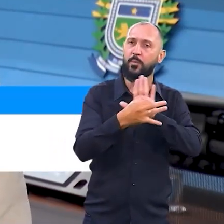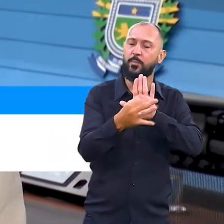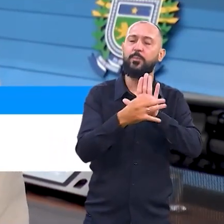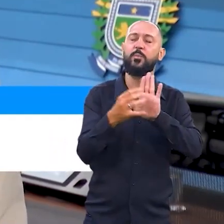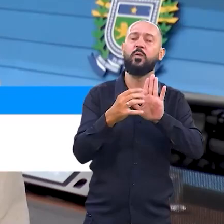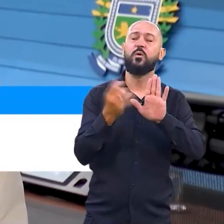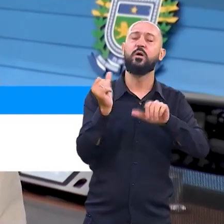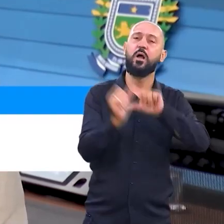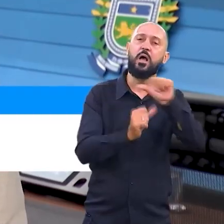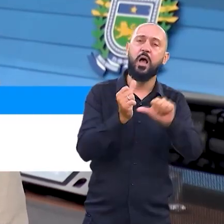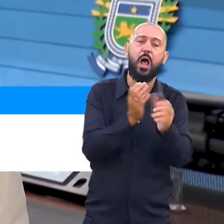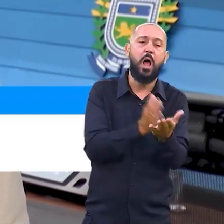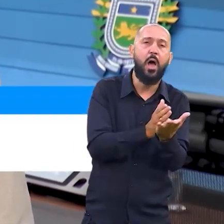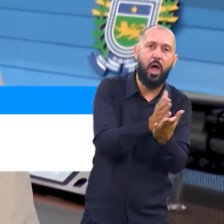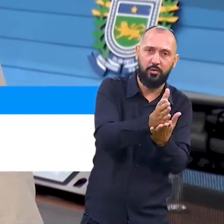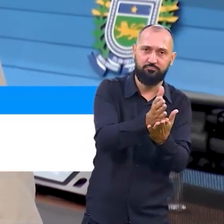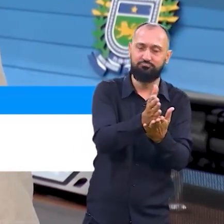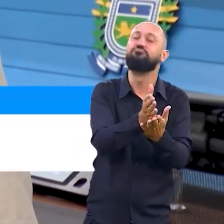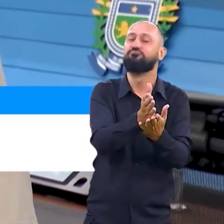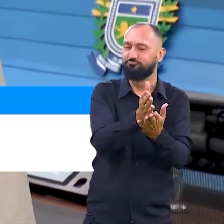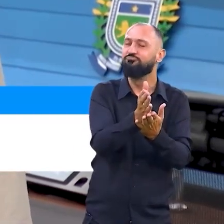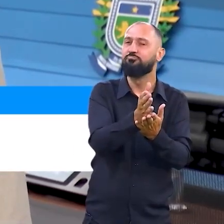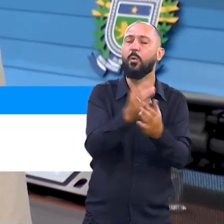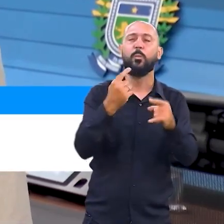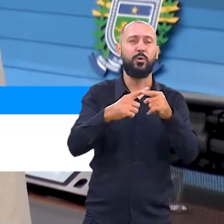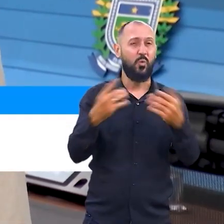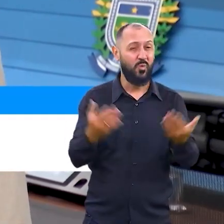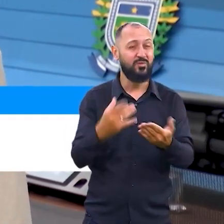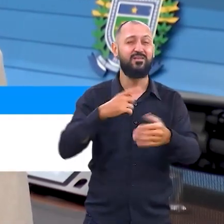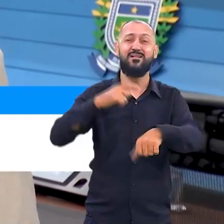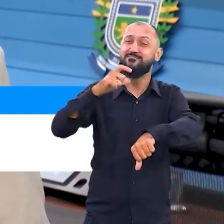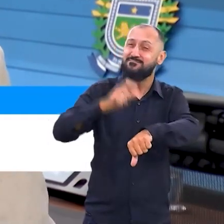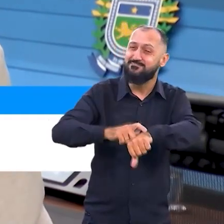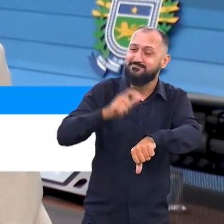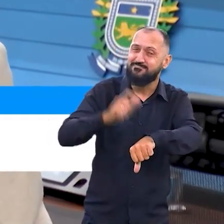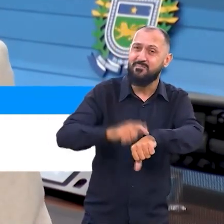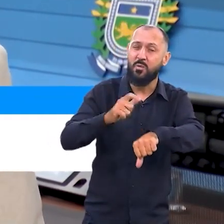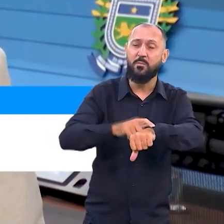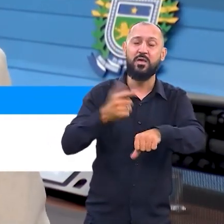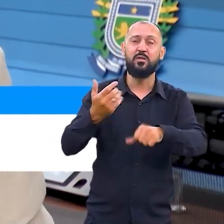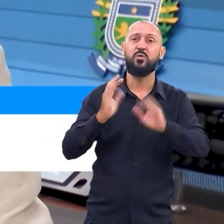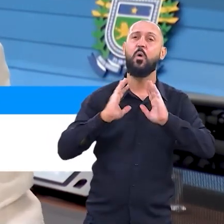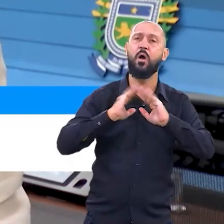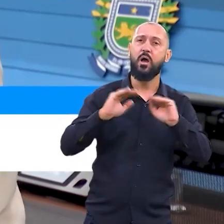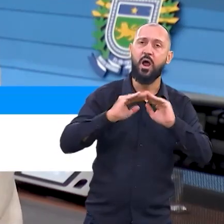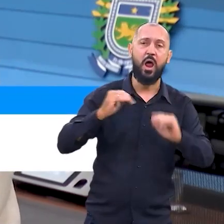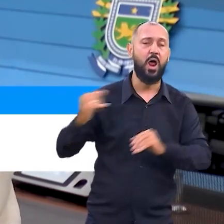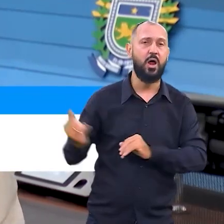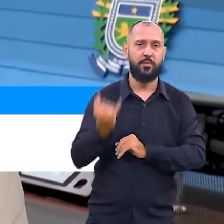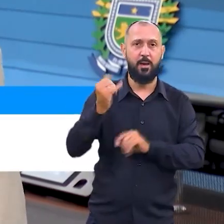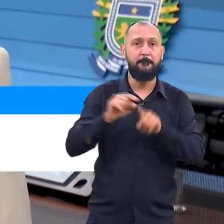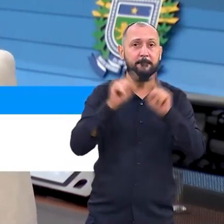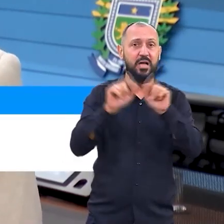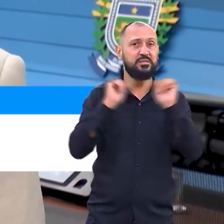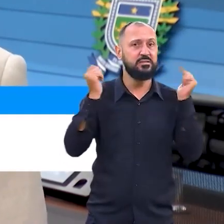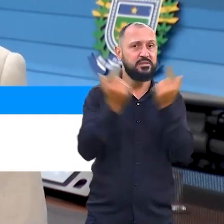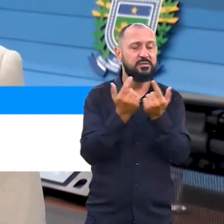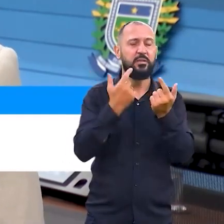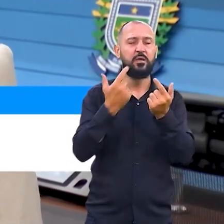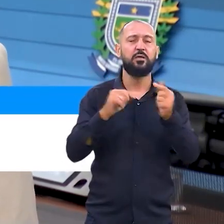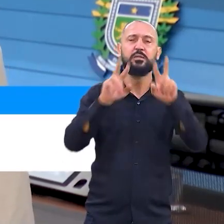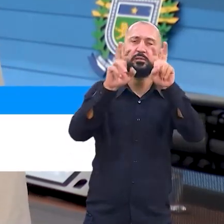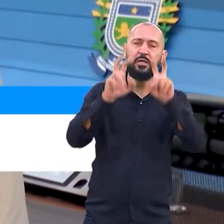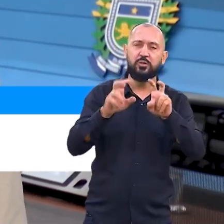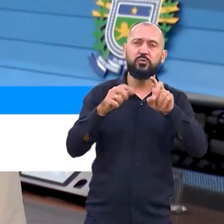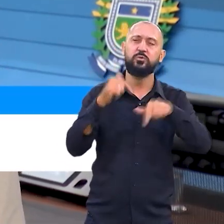vai propor alternativas, né? Porque realmente nós temos hoje uma situação que é uma demanda importante, mas que a